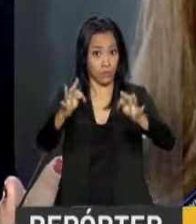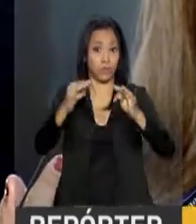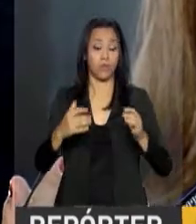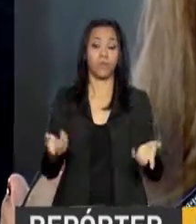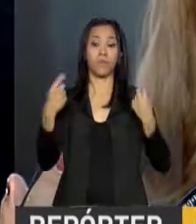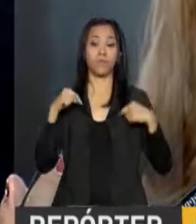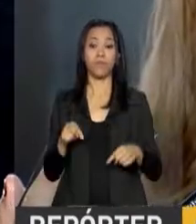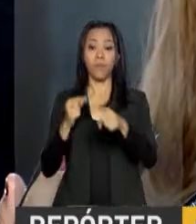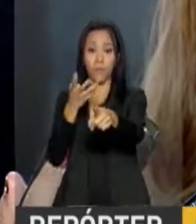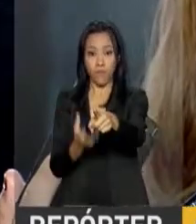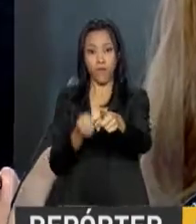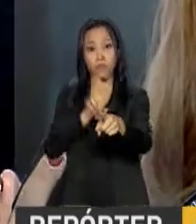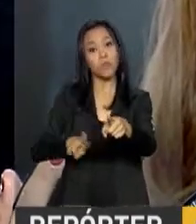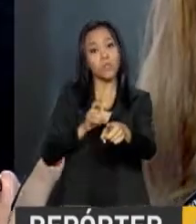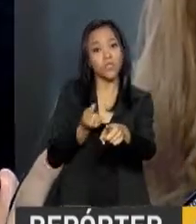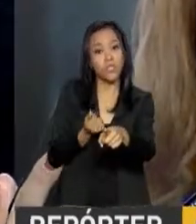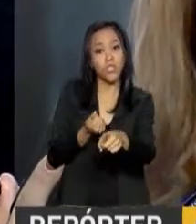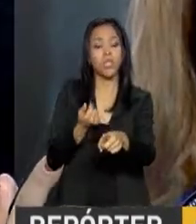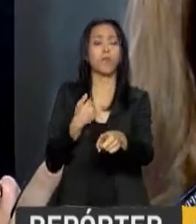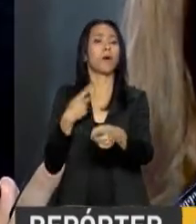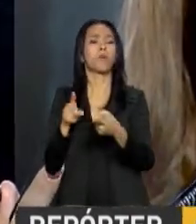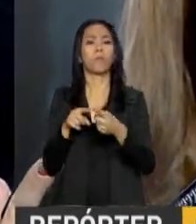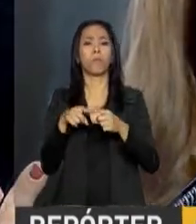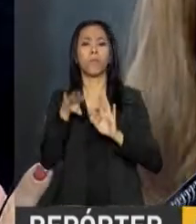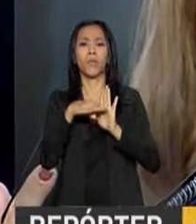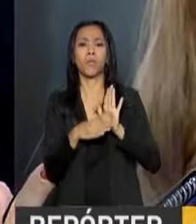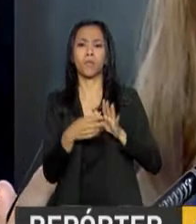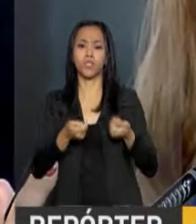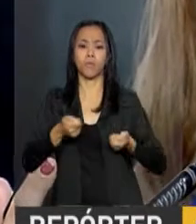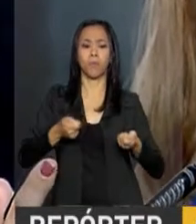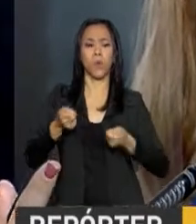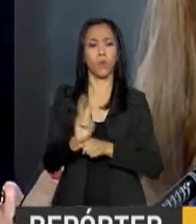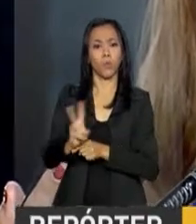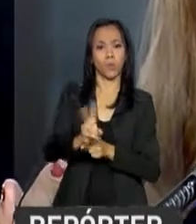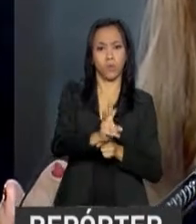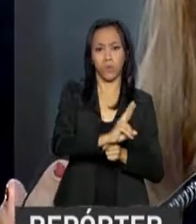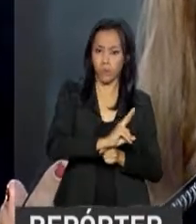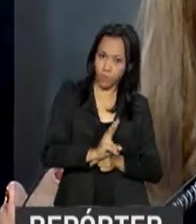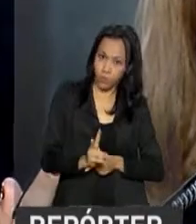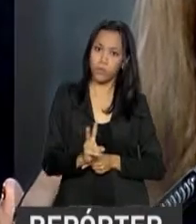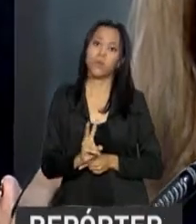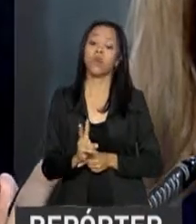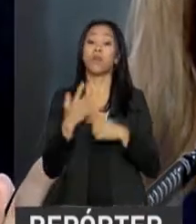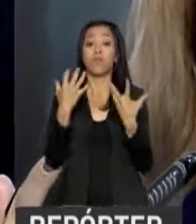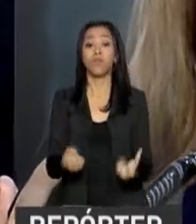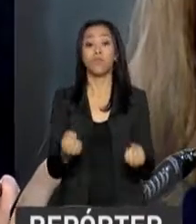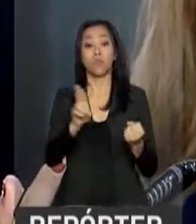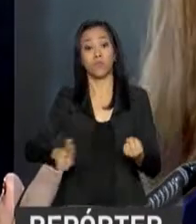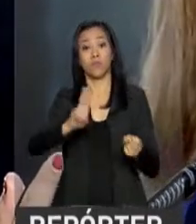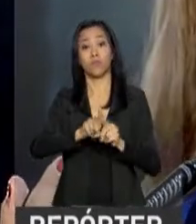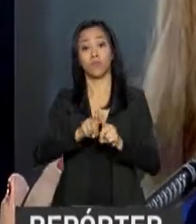também para a ampliação do programa de monitoramento eletrônico tanto no hardware como no software vamos utilizar também